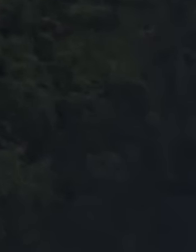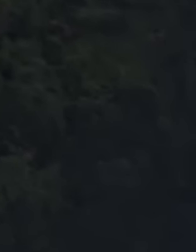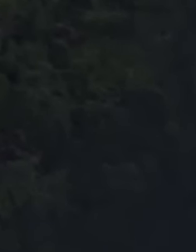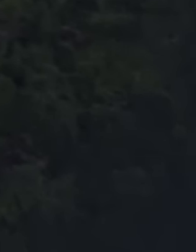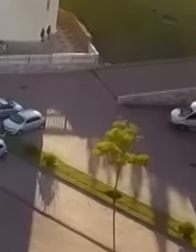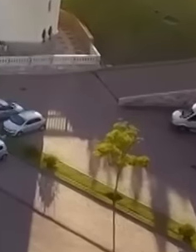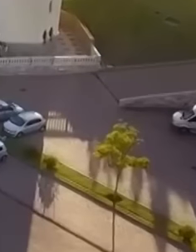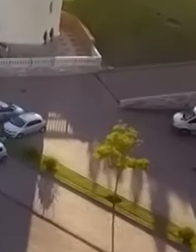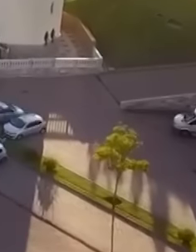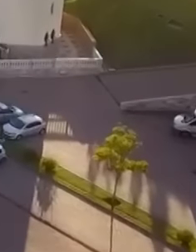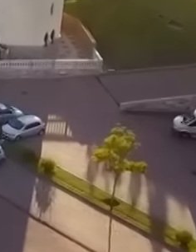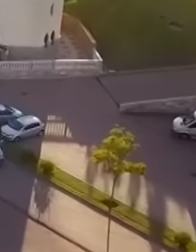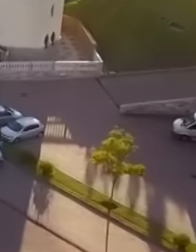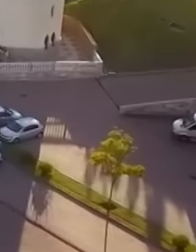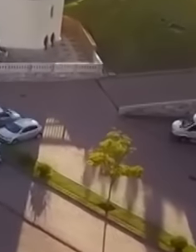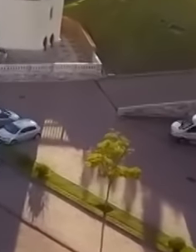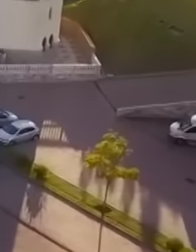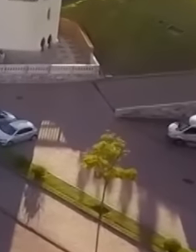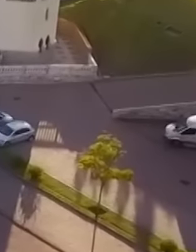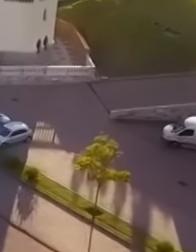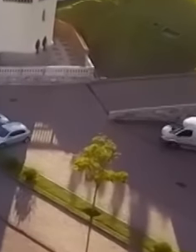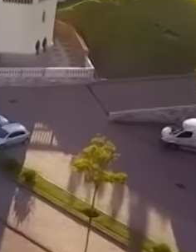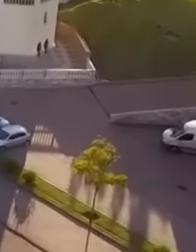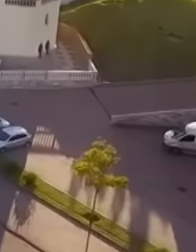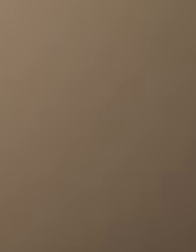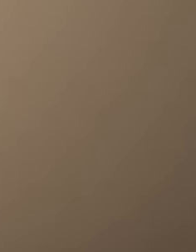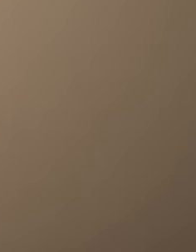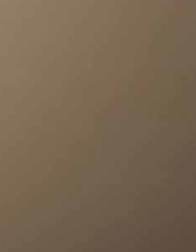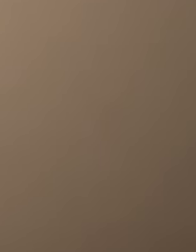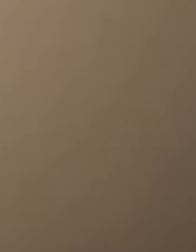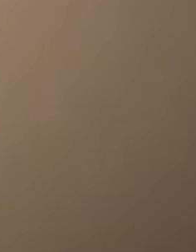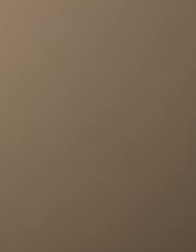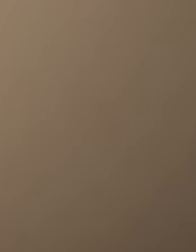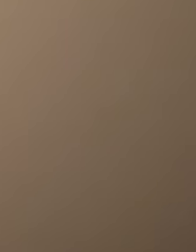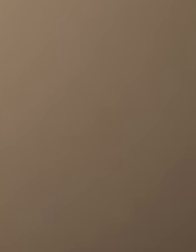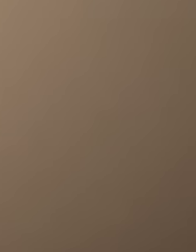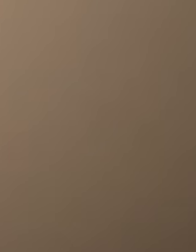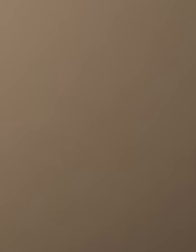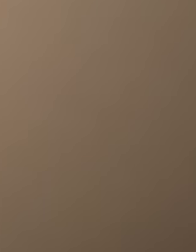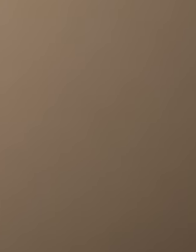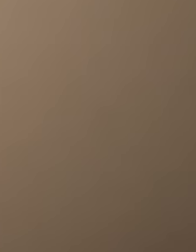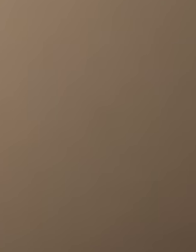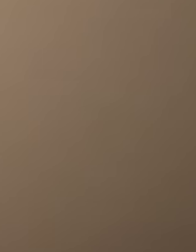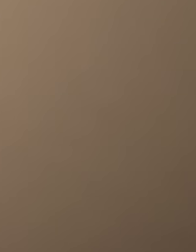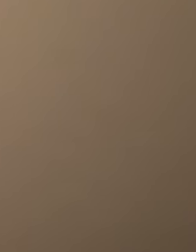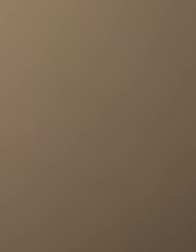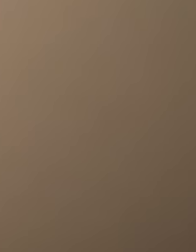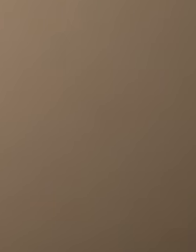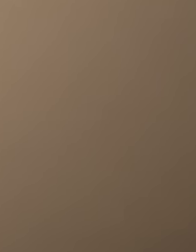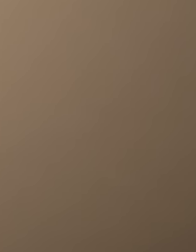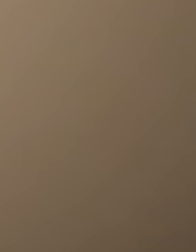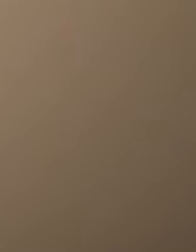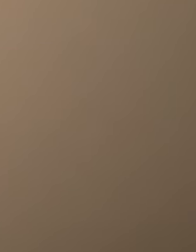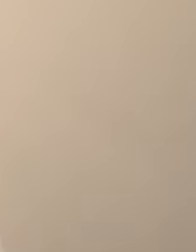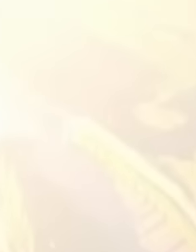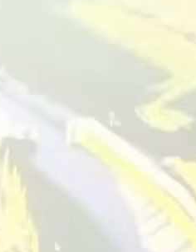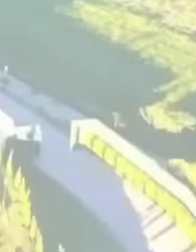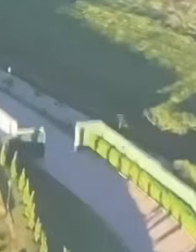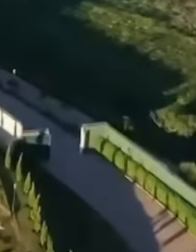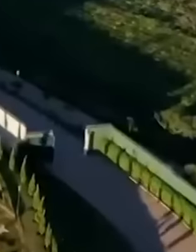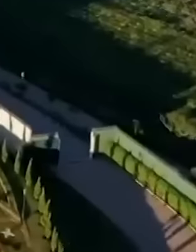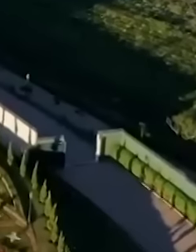Não é à toa que nós rezamos há 2000 anos, emite spiritum tuum et creabuntur et renovabis. Nós queremos renovar a face da